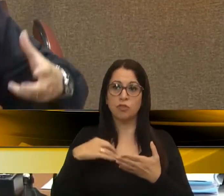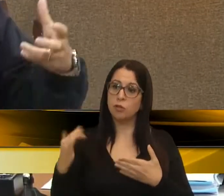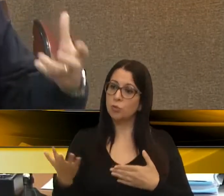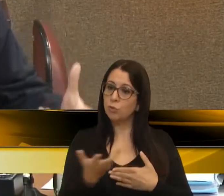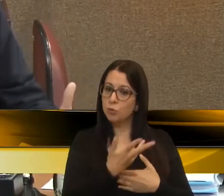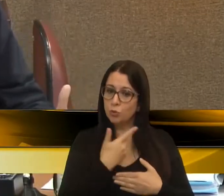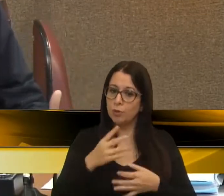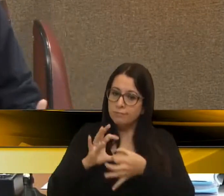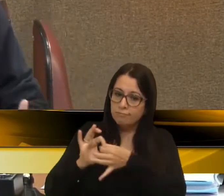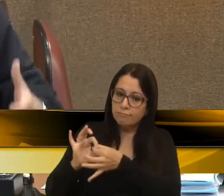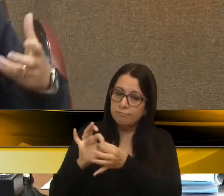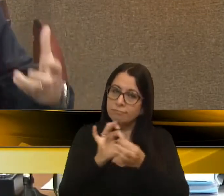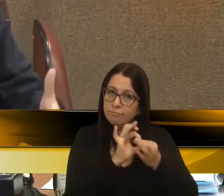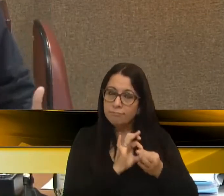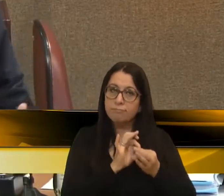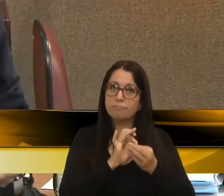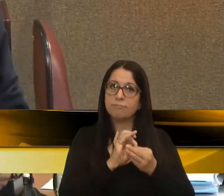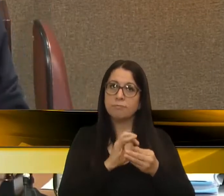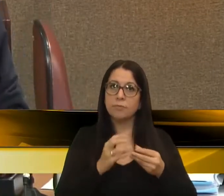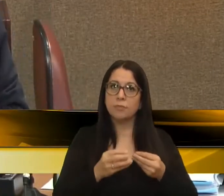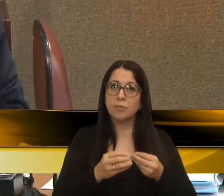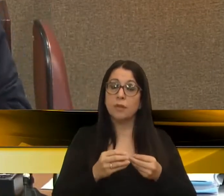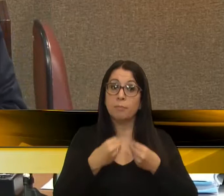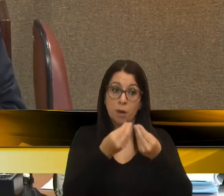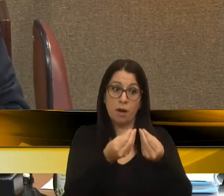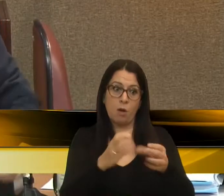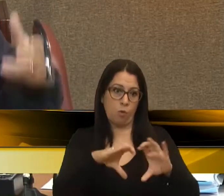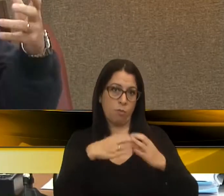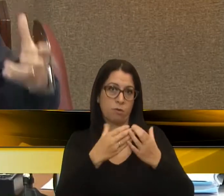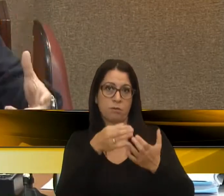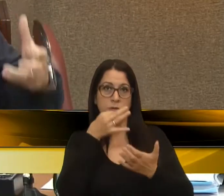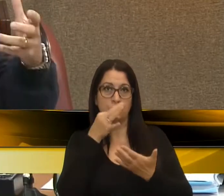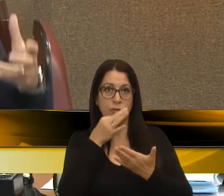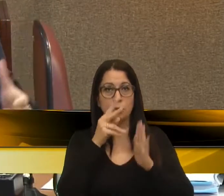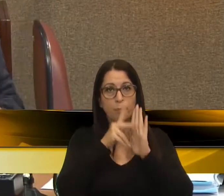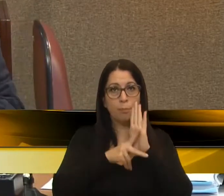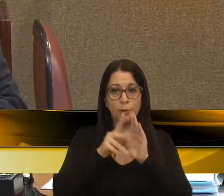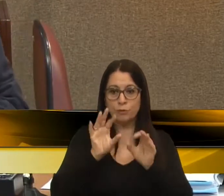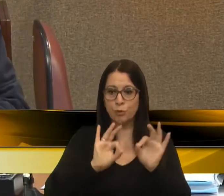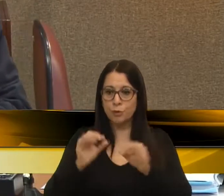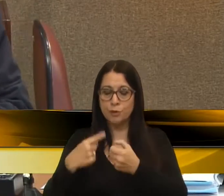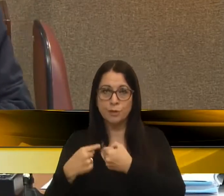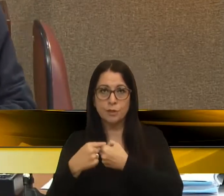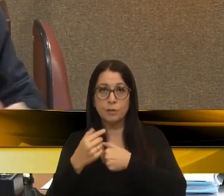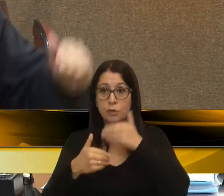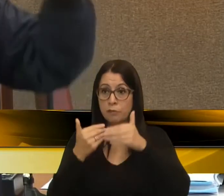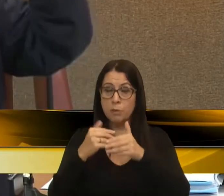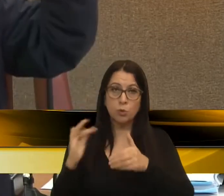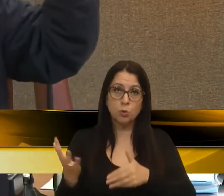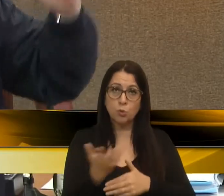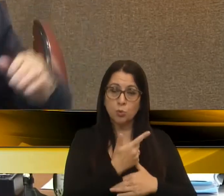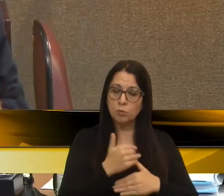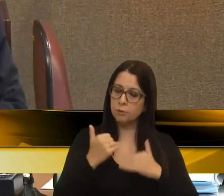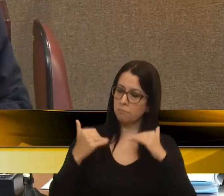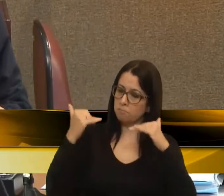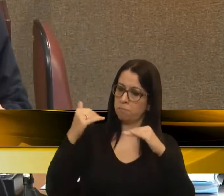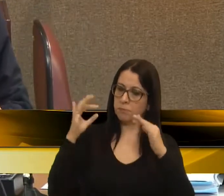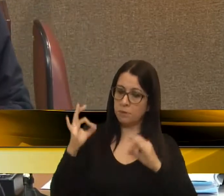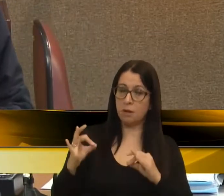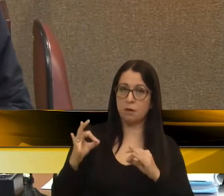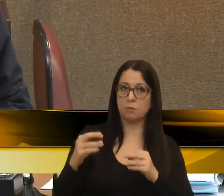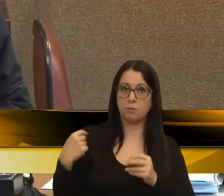e integrada, entregarmos à comunidade caxiense um plano diretor de desenvolvimento integrado à altura das